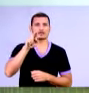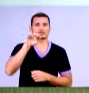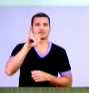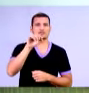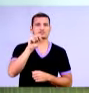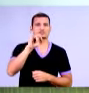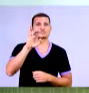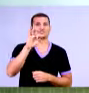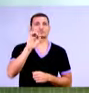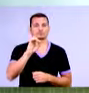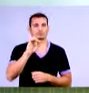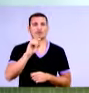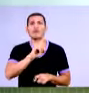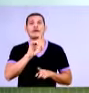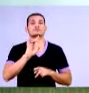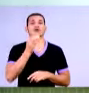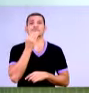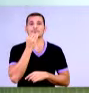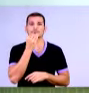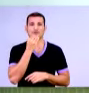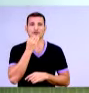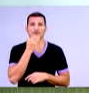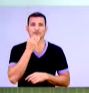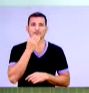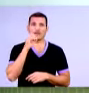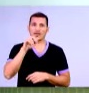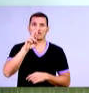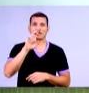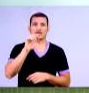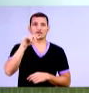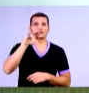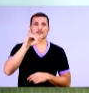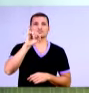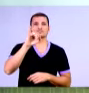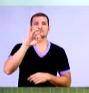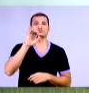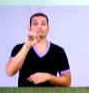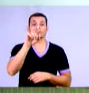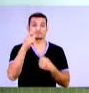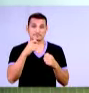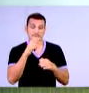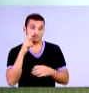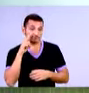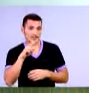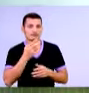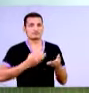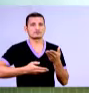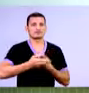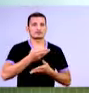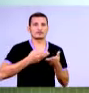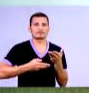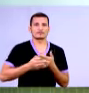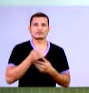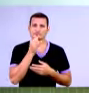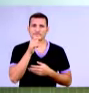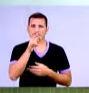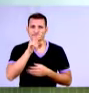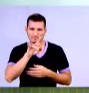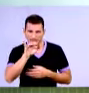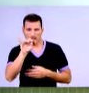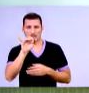uma oportunidade que você tem, mas um requisito que você precisa observar, interatividade, né? Se você vai usar